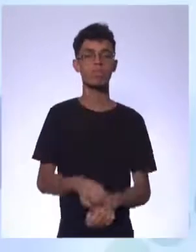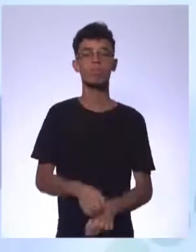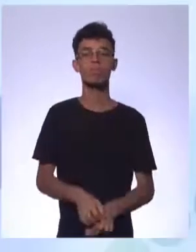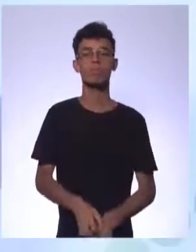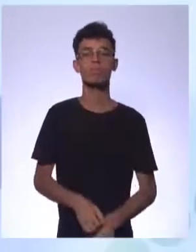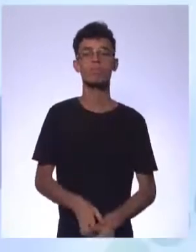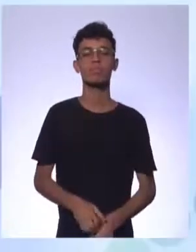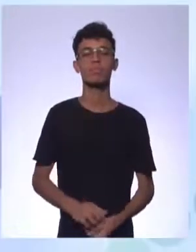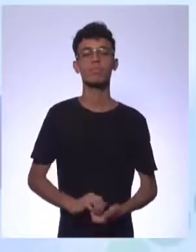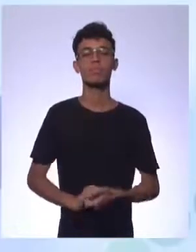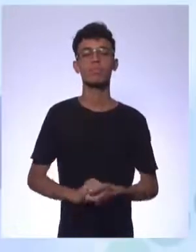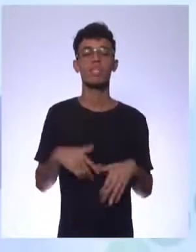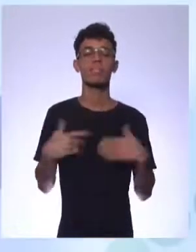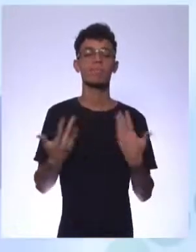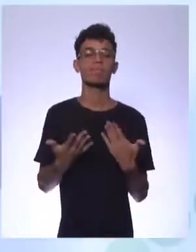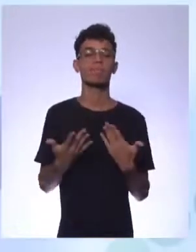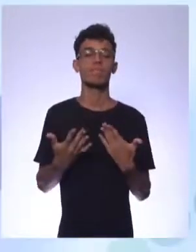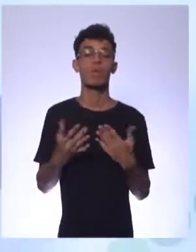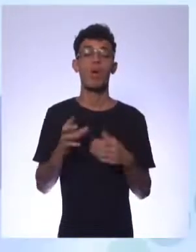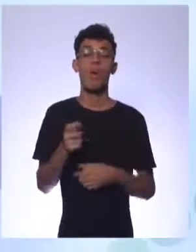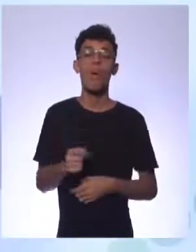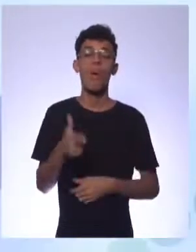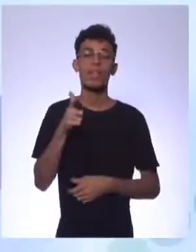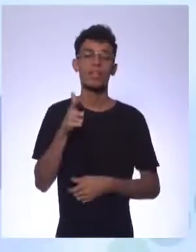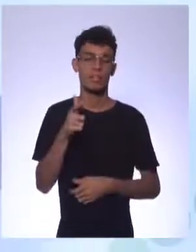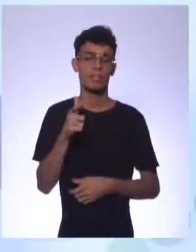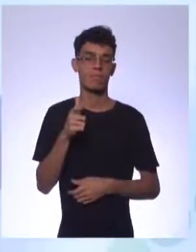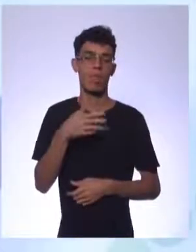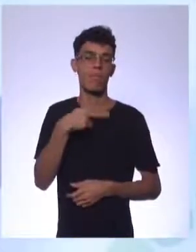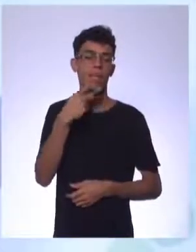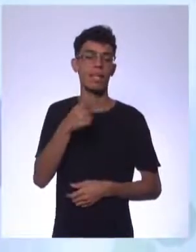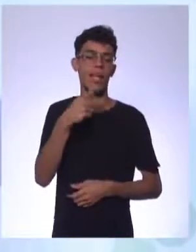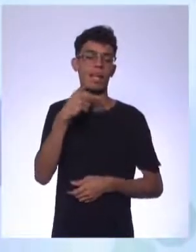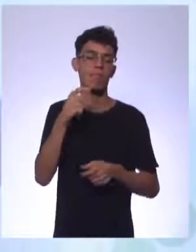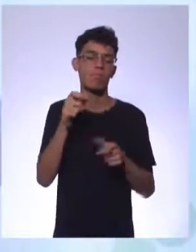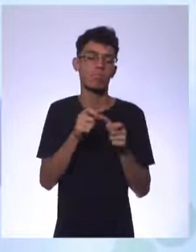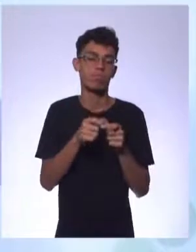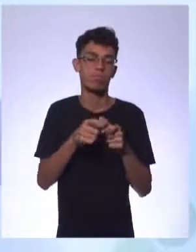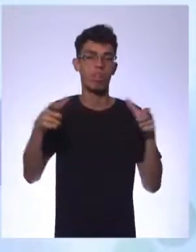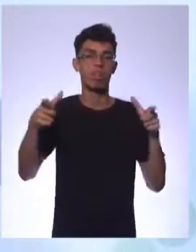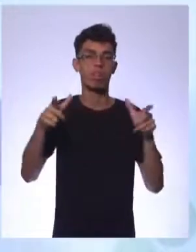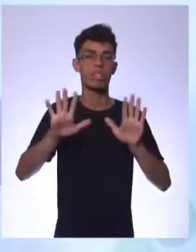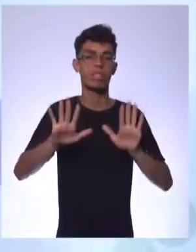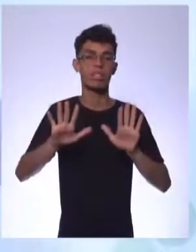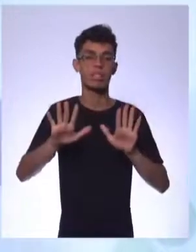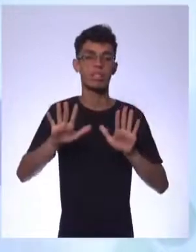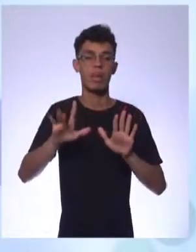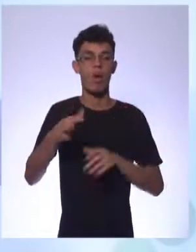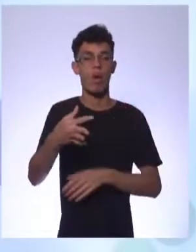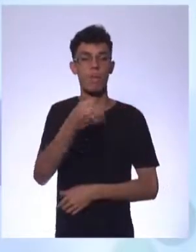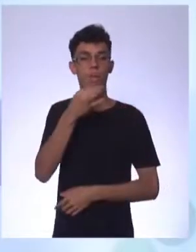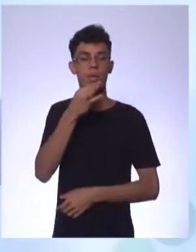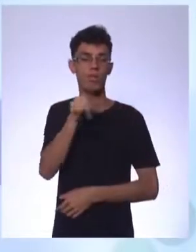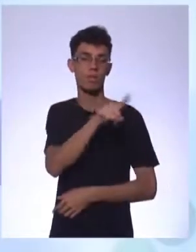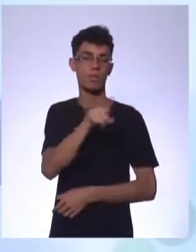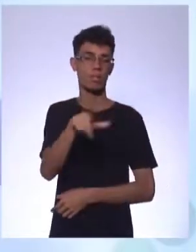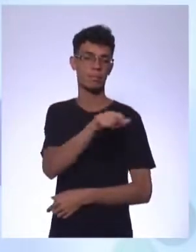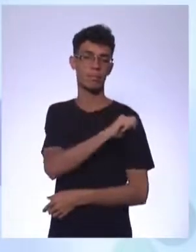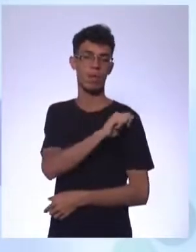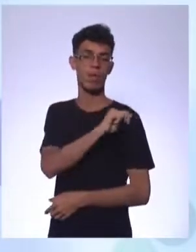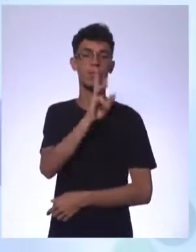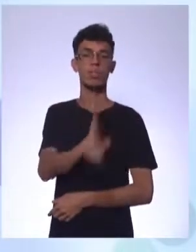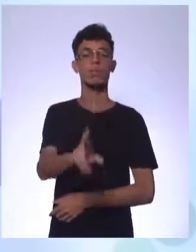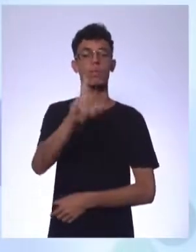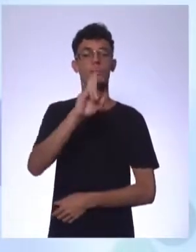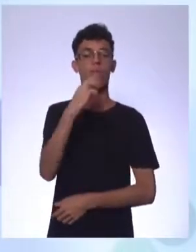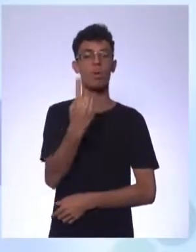dar um pouquinho de spoiler do que eu vou falar depois, mas deixa eu dar uma sequência aqui para a gente perguntar a opinião dos nossos alunos, né? Então, olha, responda para